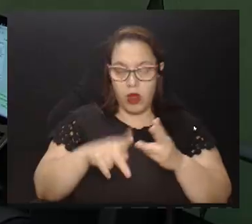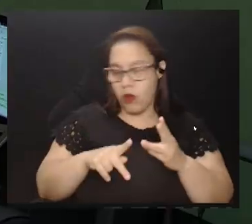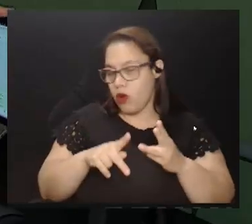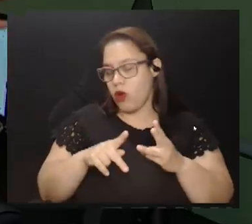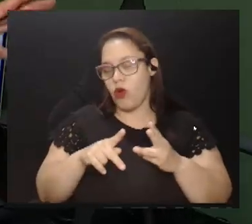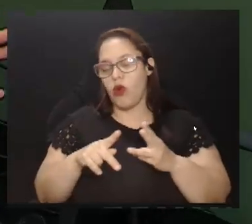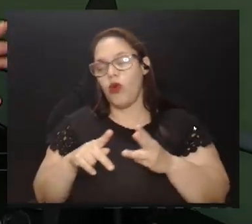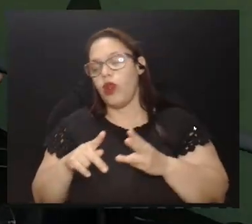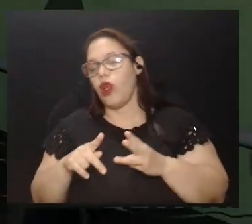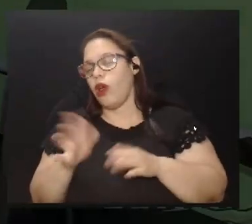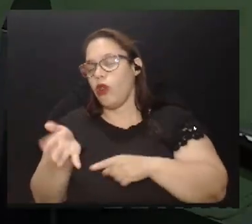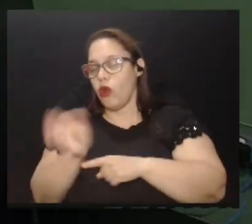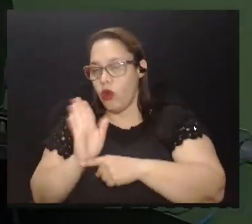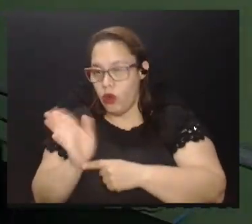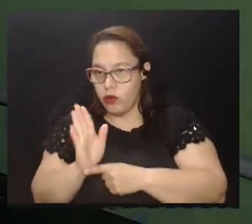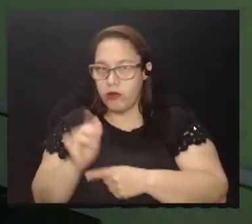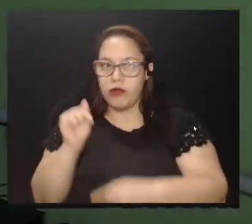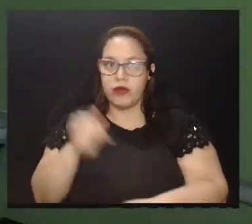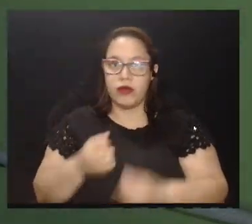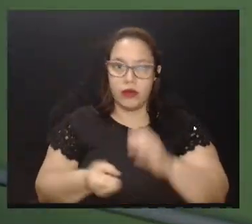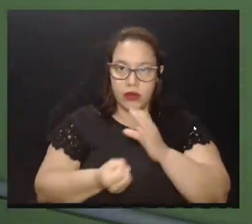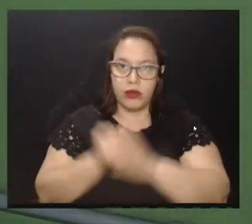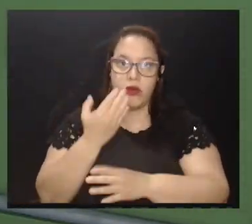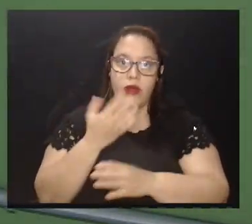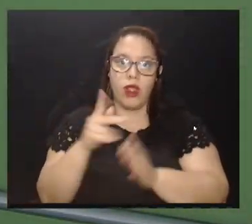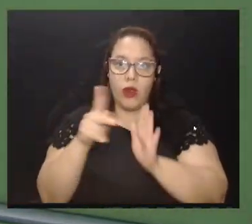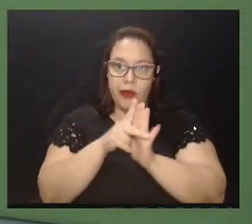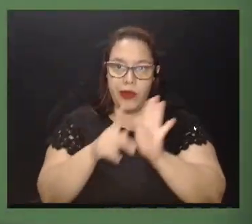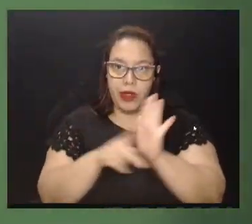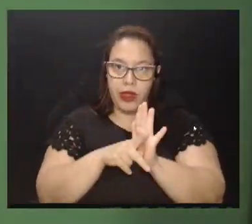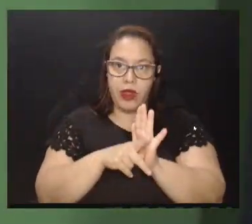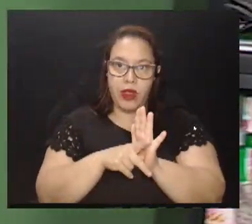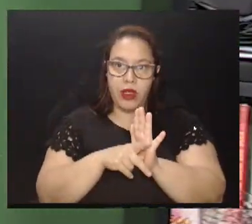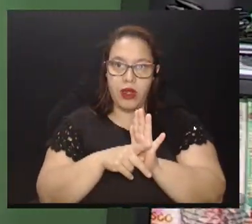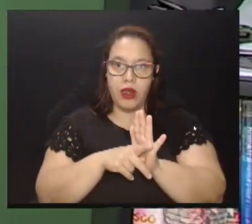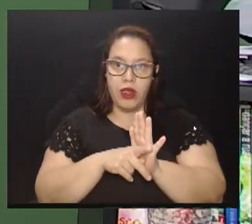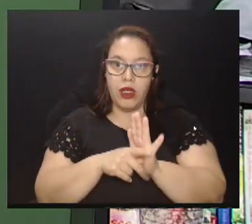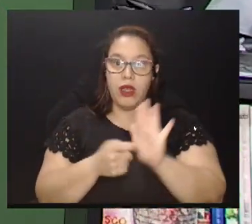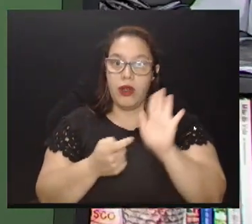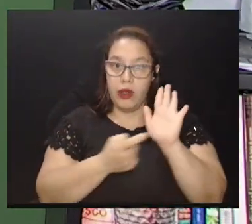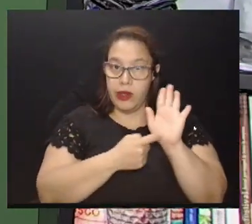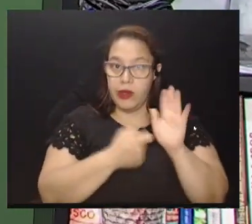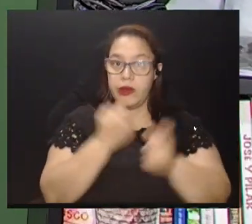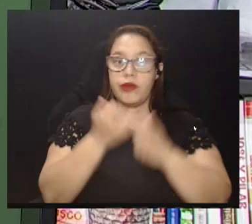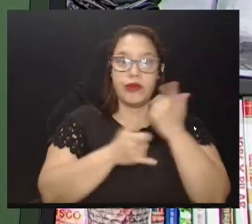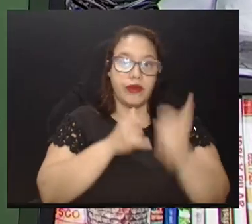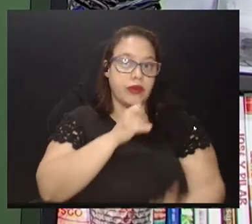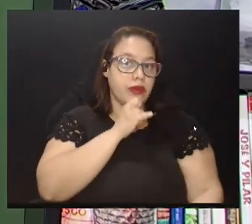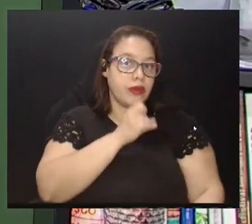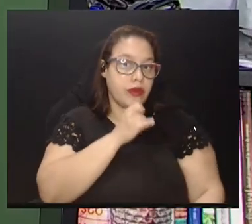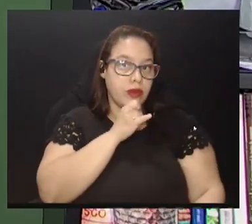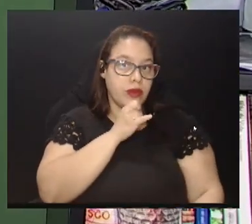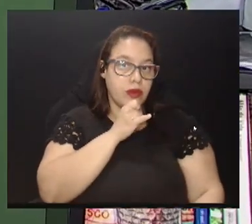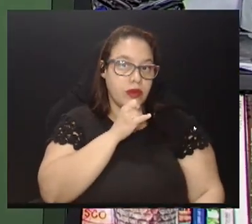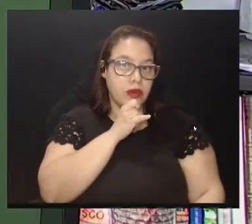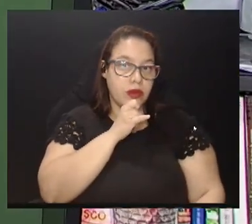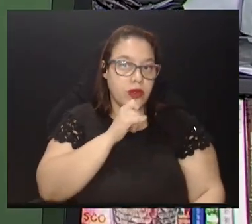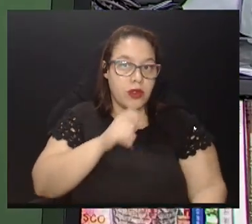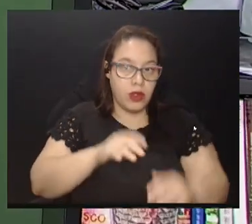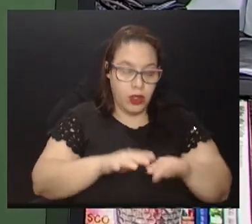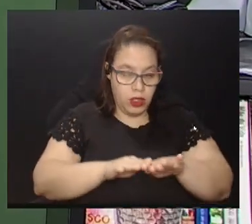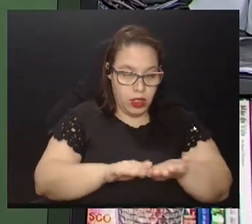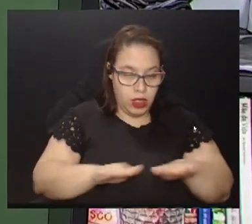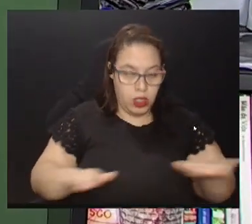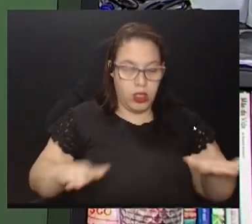é aqui onde nascem os projetos. Aqui alguns exemplos. Esse Chão de Fábrica é um longa-metragem que eu dividi a direção